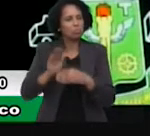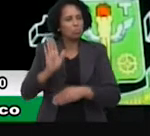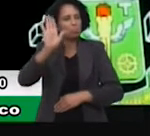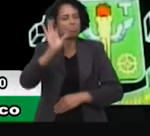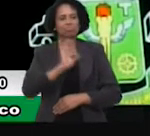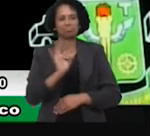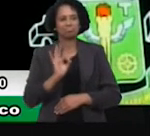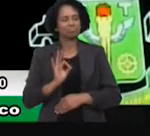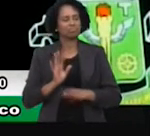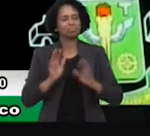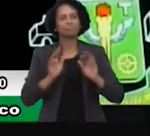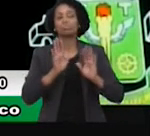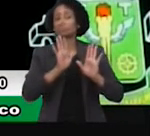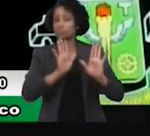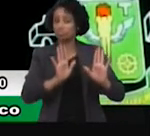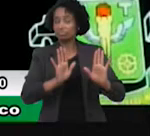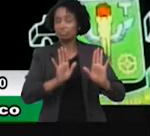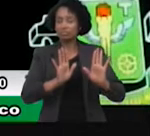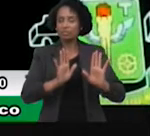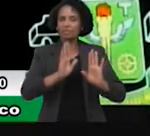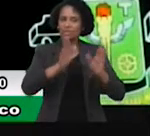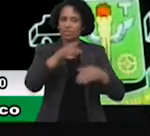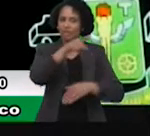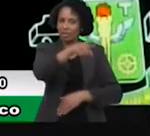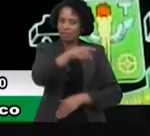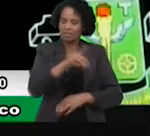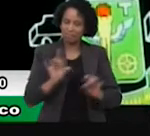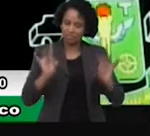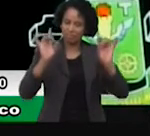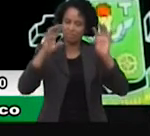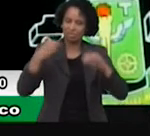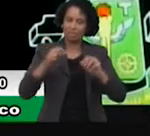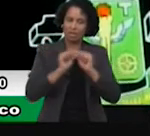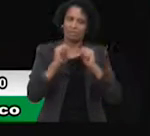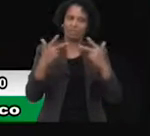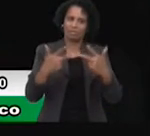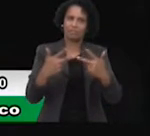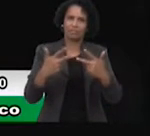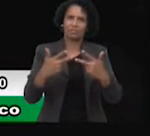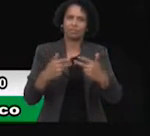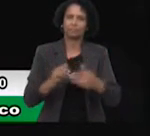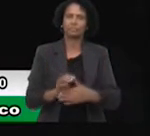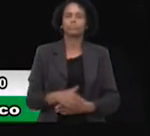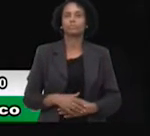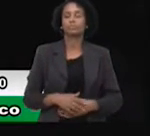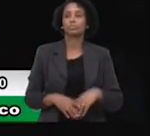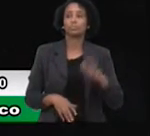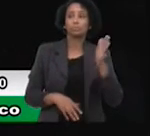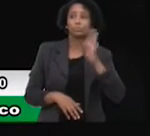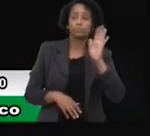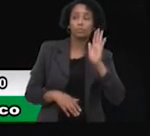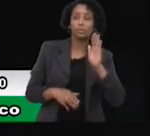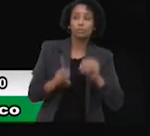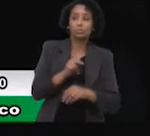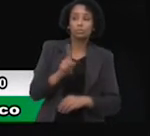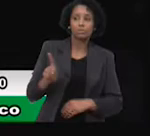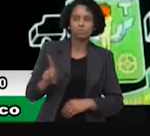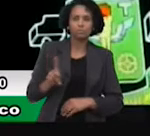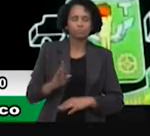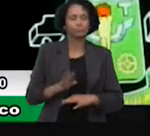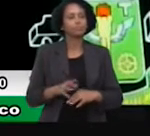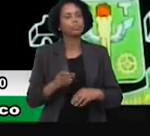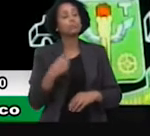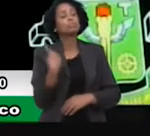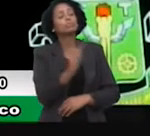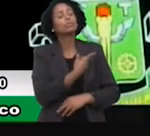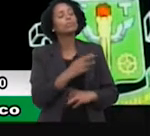também, como os demais que já falei, fará falta nesta casa. E pode ter certeza que nós estaremos aqui na torcida por